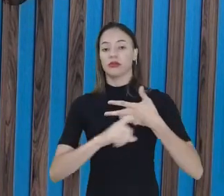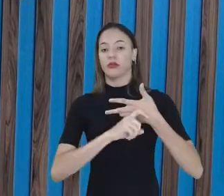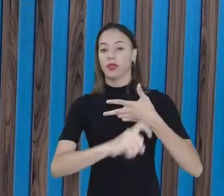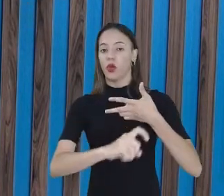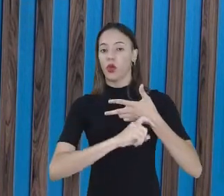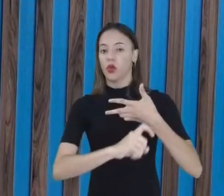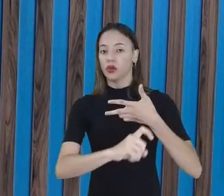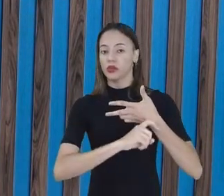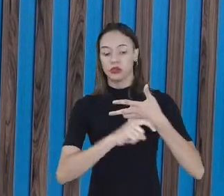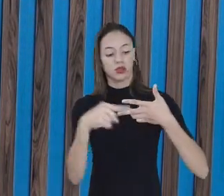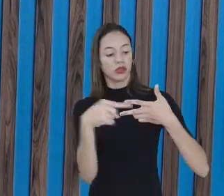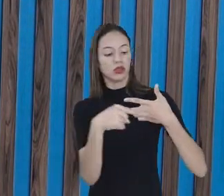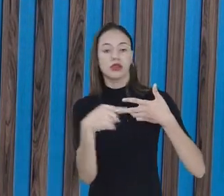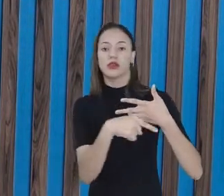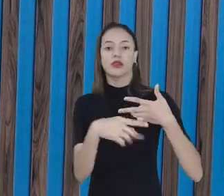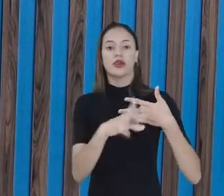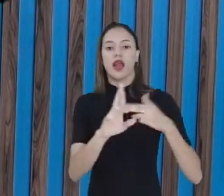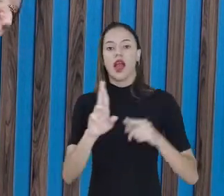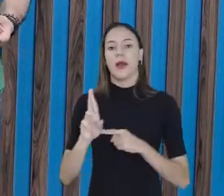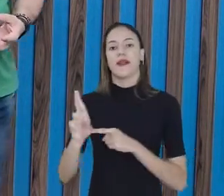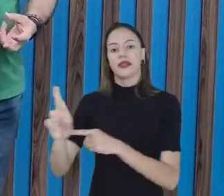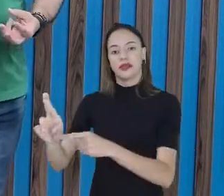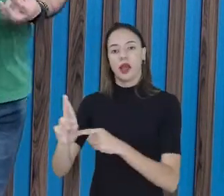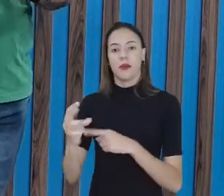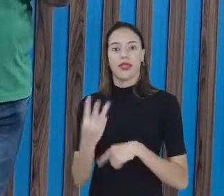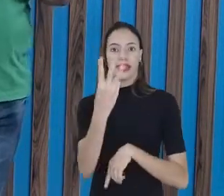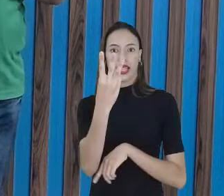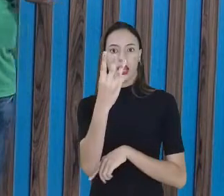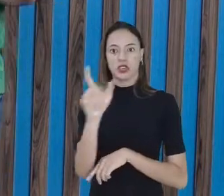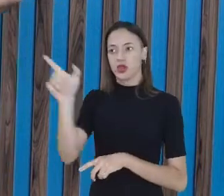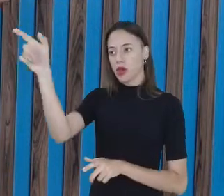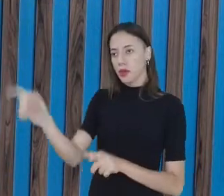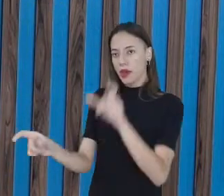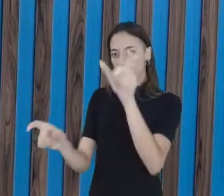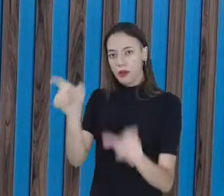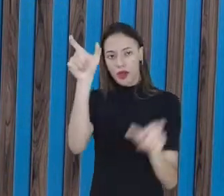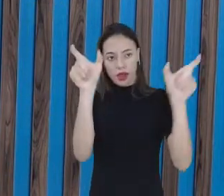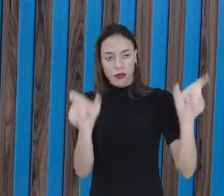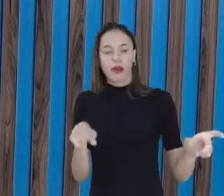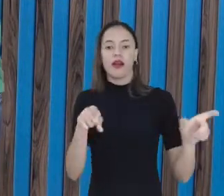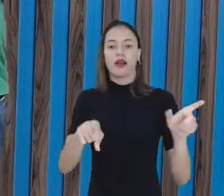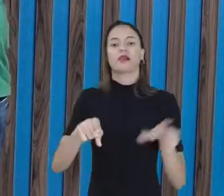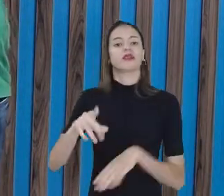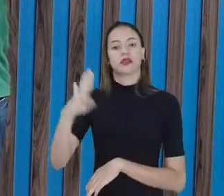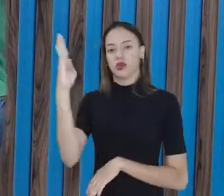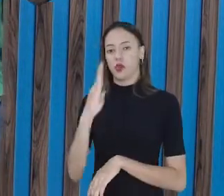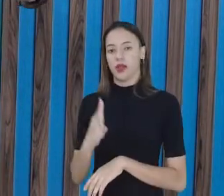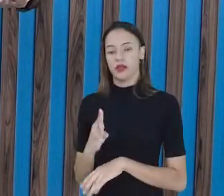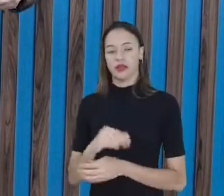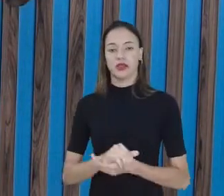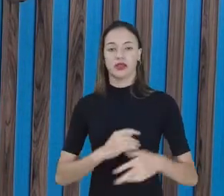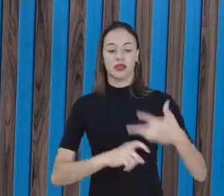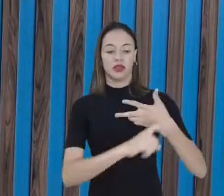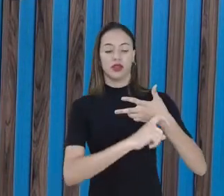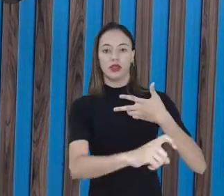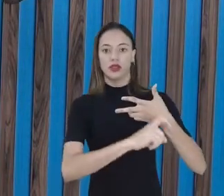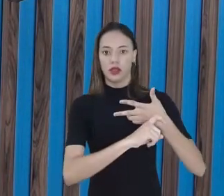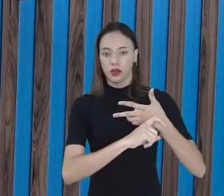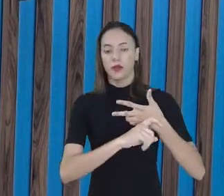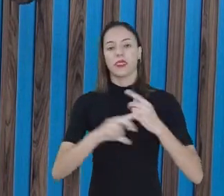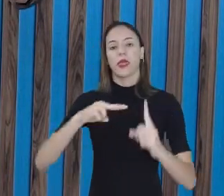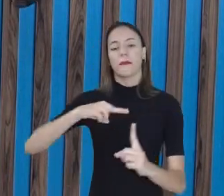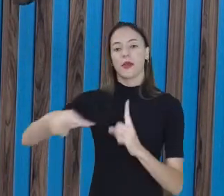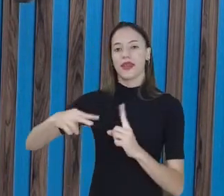né, aí sendo representado por 3 personagens no Brasil, né? O poder executivo em nível nacional